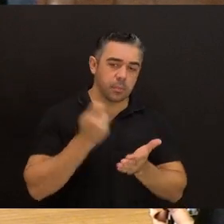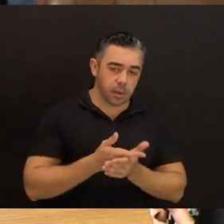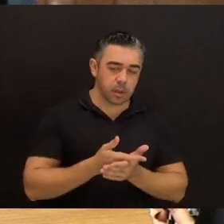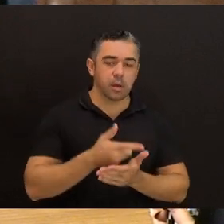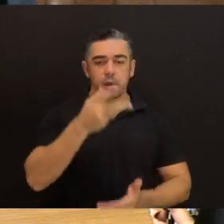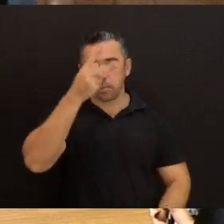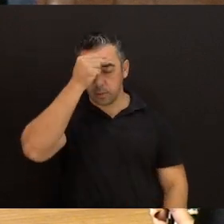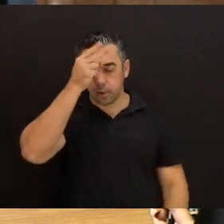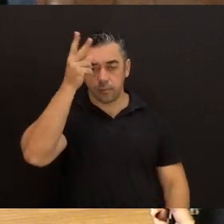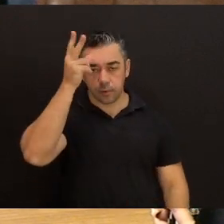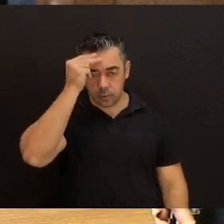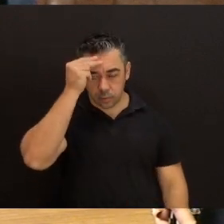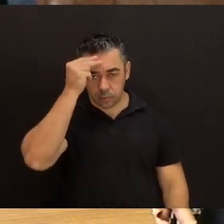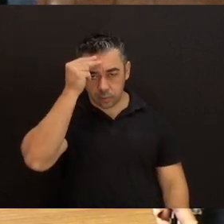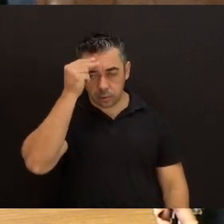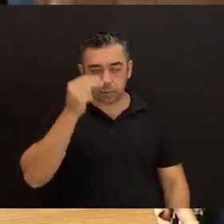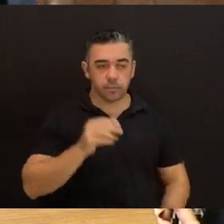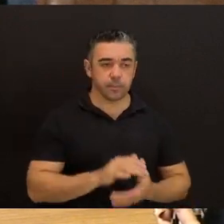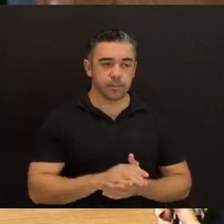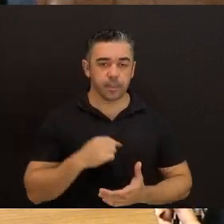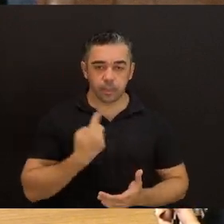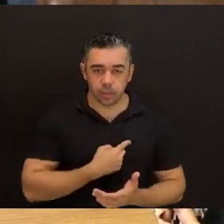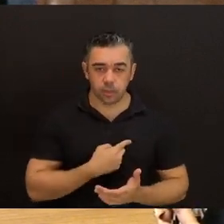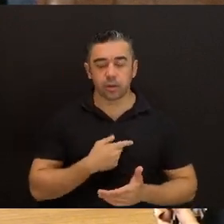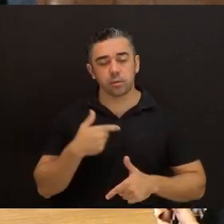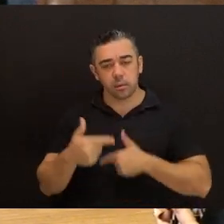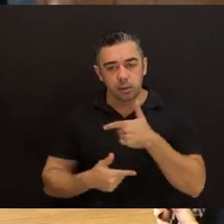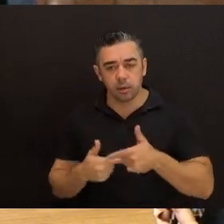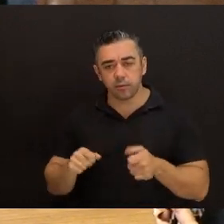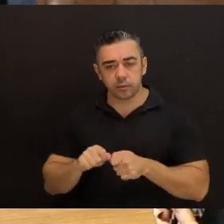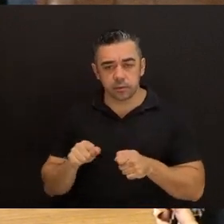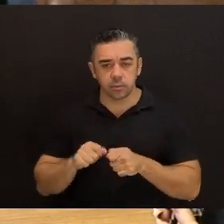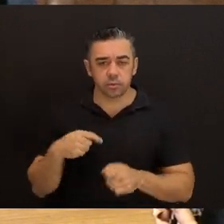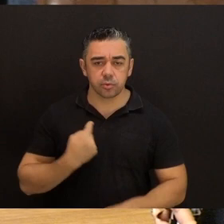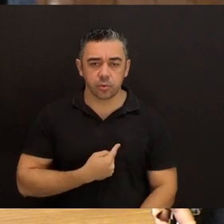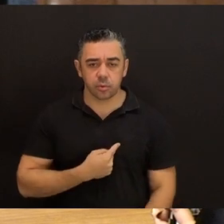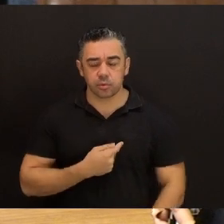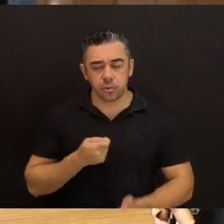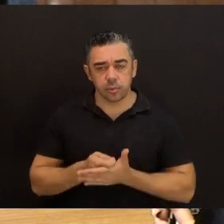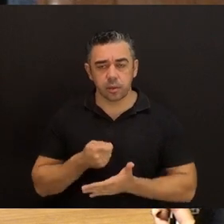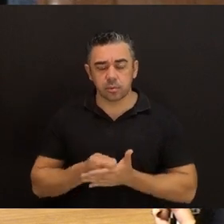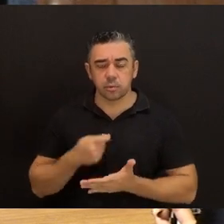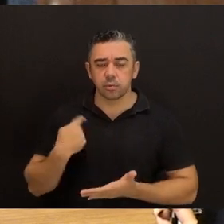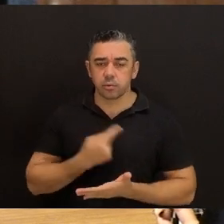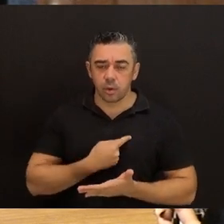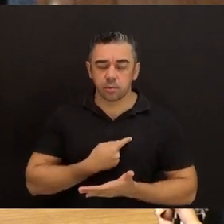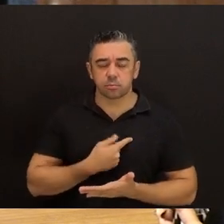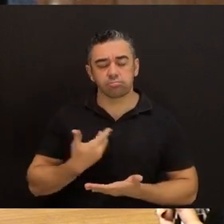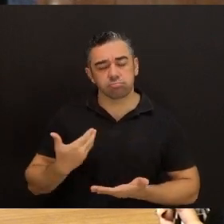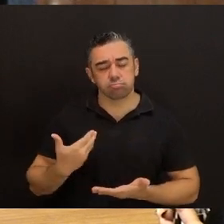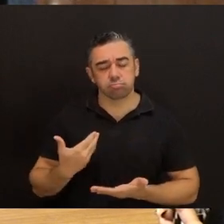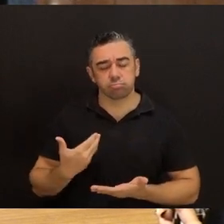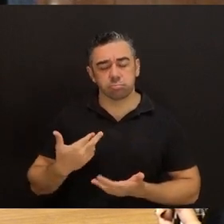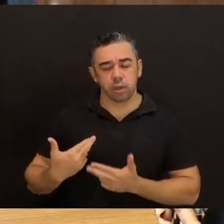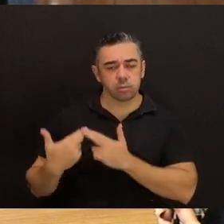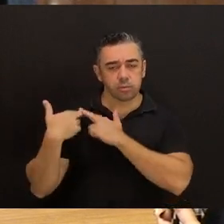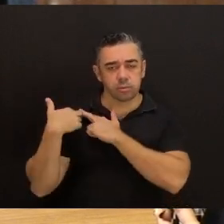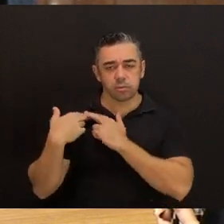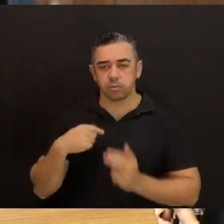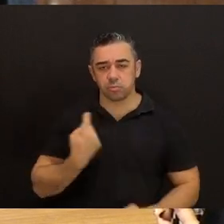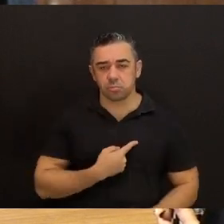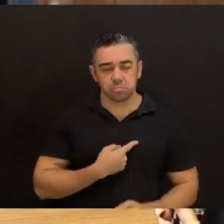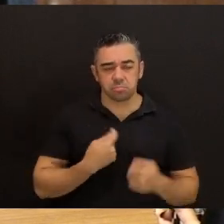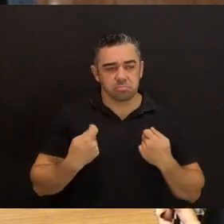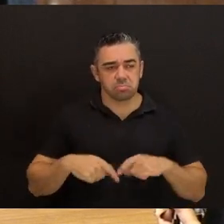Municipal fizemos a nossa parte acho que é devida a nossa parte e acredito que nem sequer deveríamos